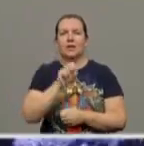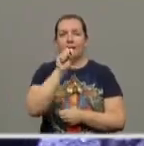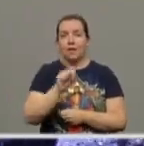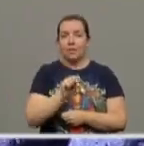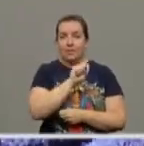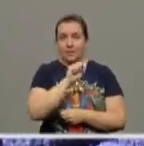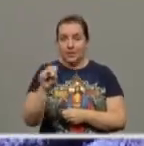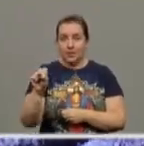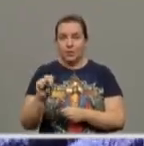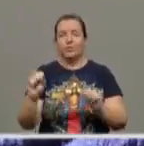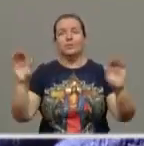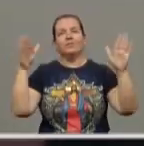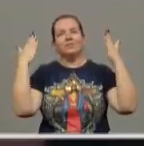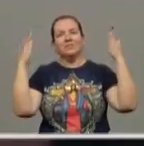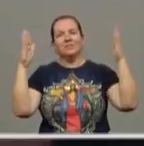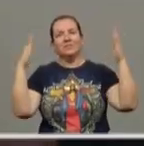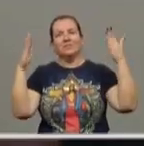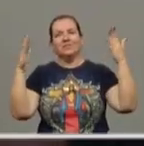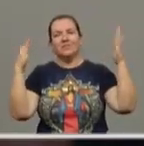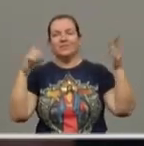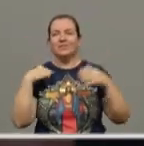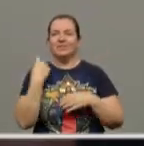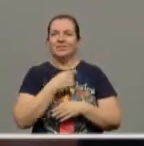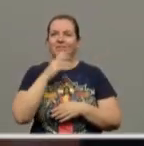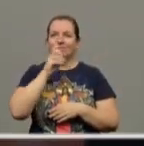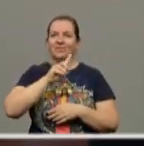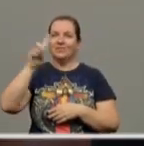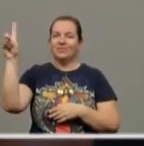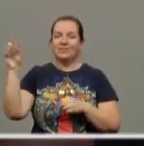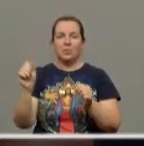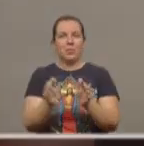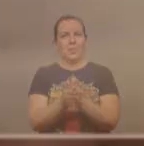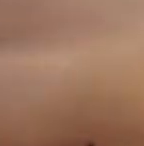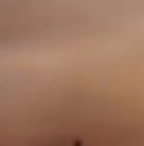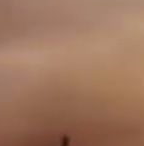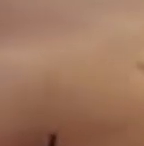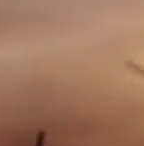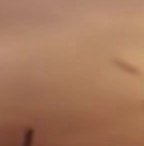diviníssimo sacramento. Vamos aplaudir o nosso Deus maravilhoso.